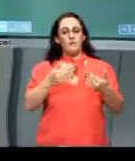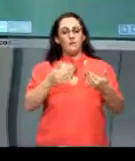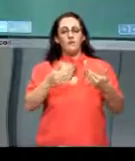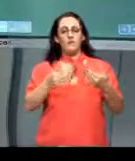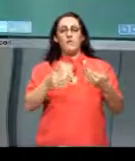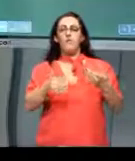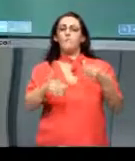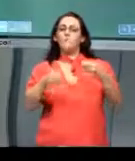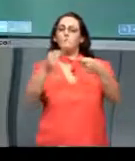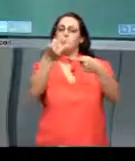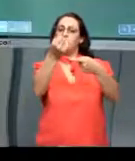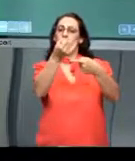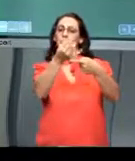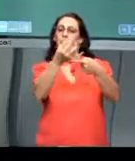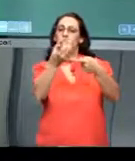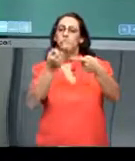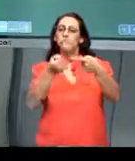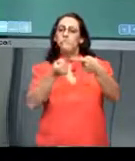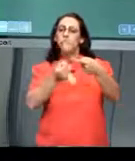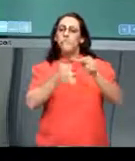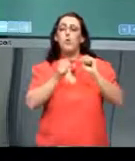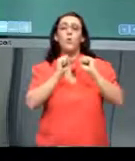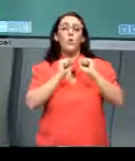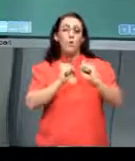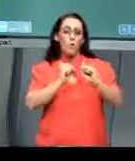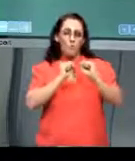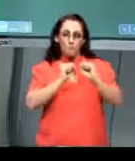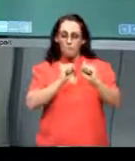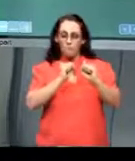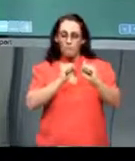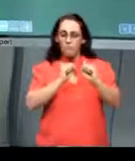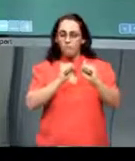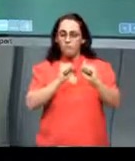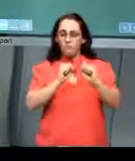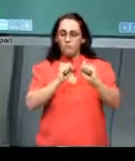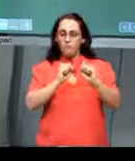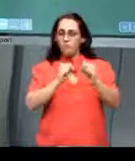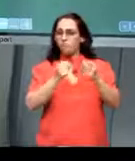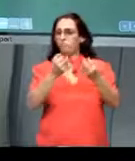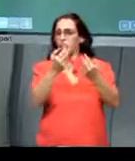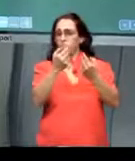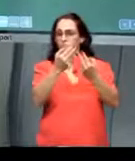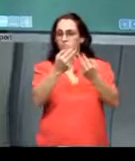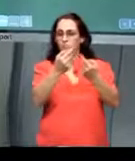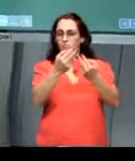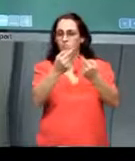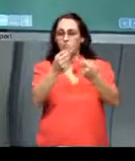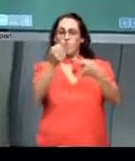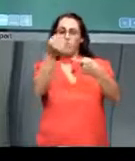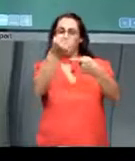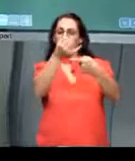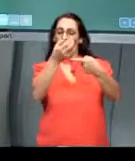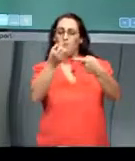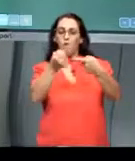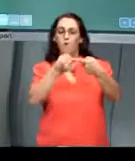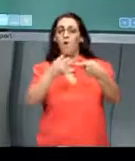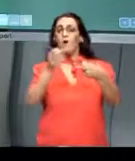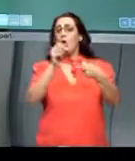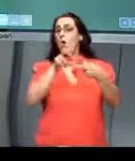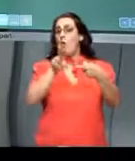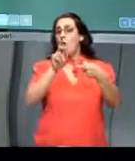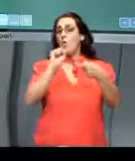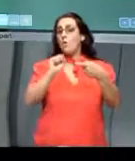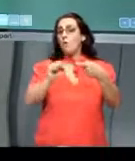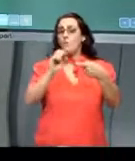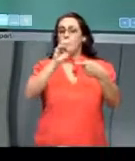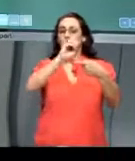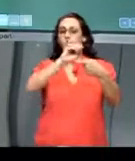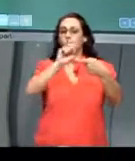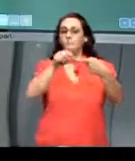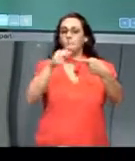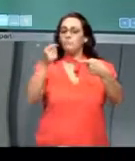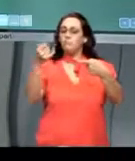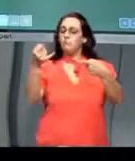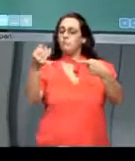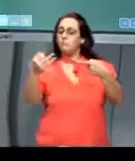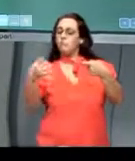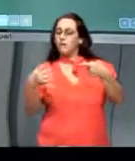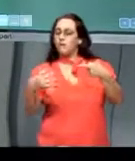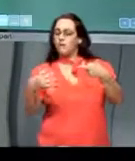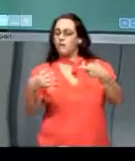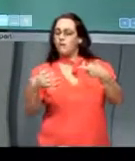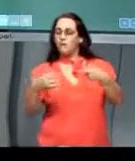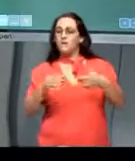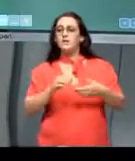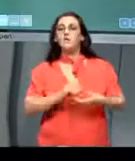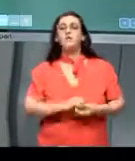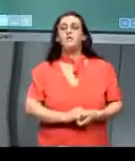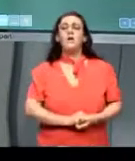ela pode ser escrita em forma de fração ou em forma de número decimal. Em forma de número